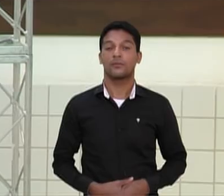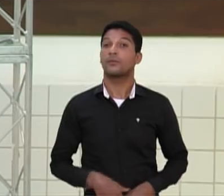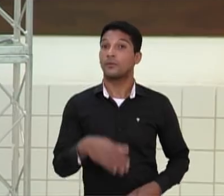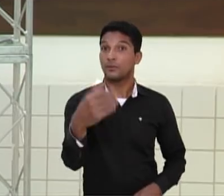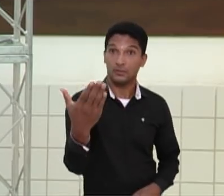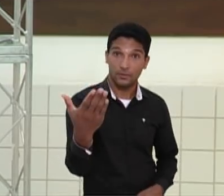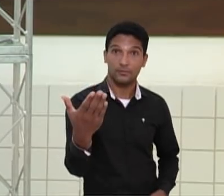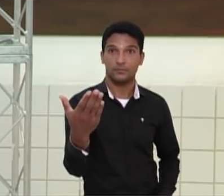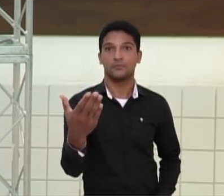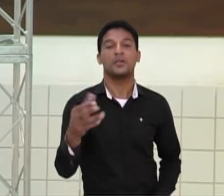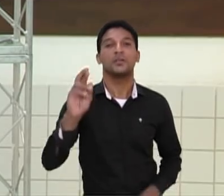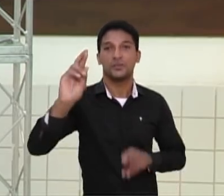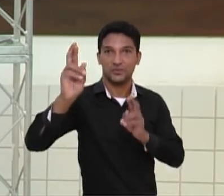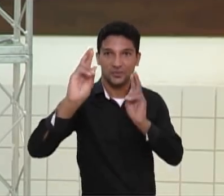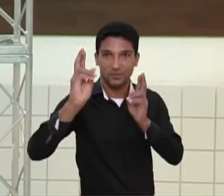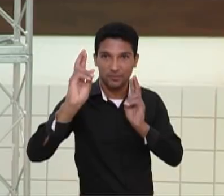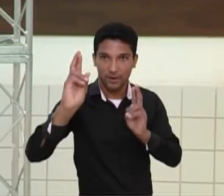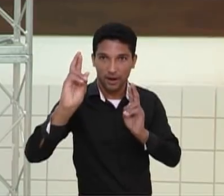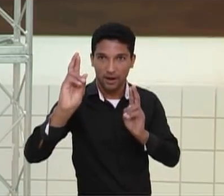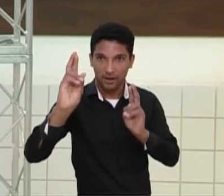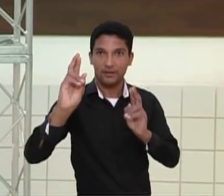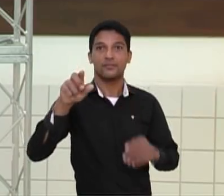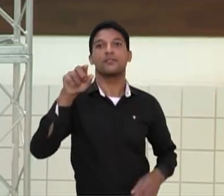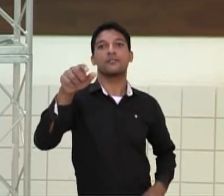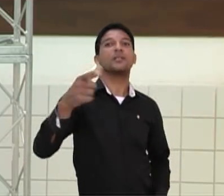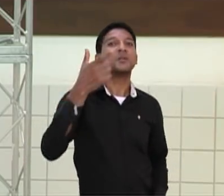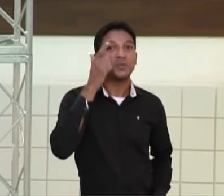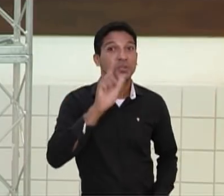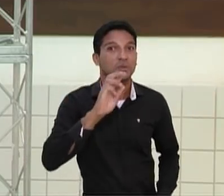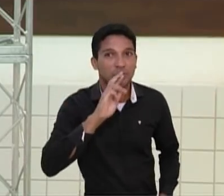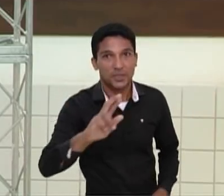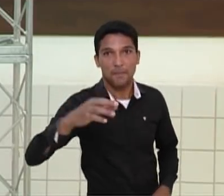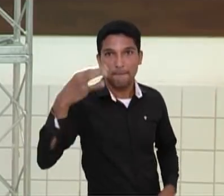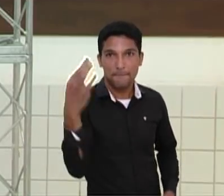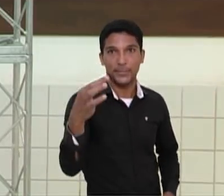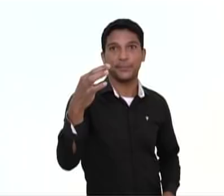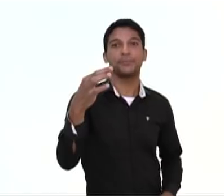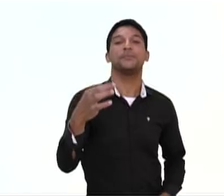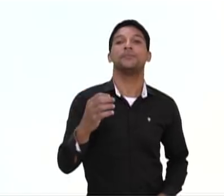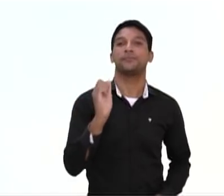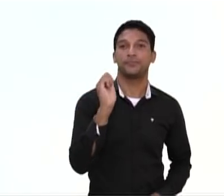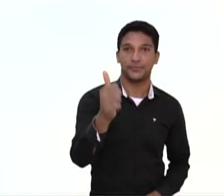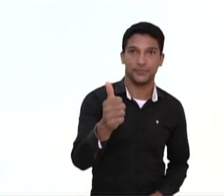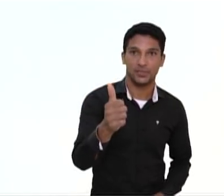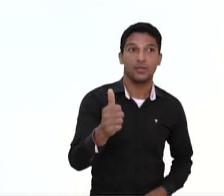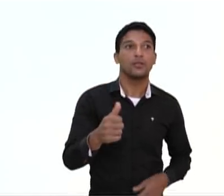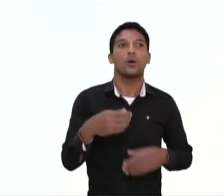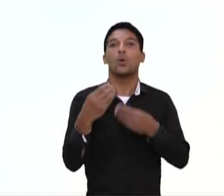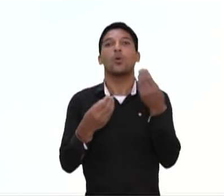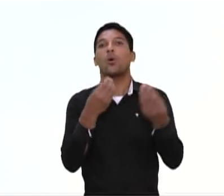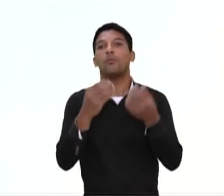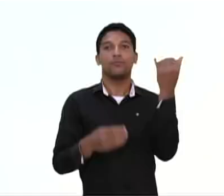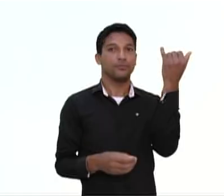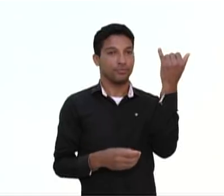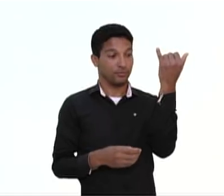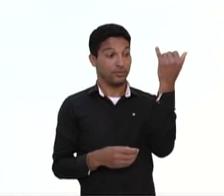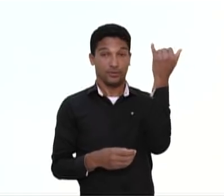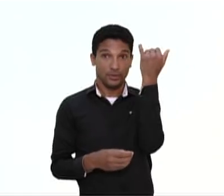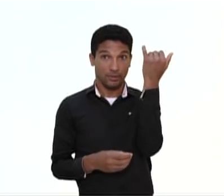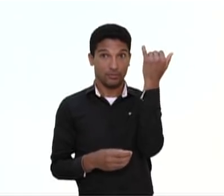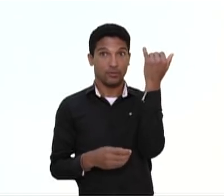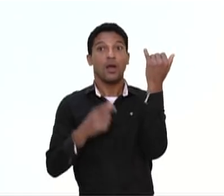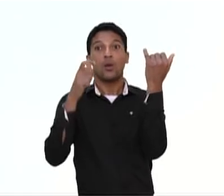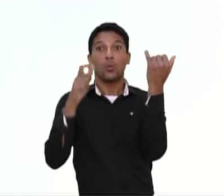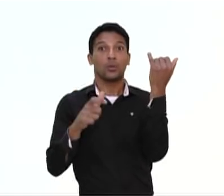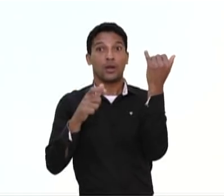Então, gente, espero que tenha dado certinho aí a tua resposta, né? Então, determinar o ponto de interseção com o eixo y da